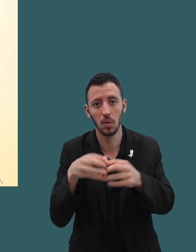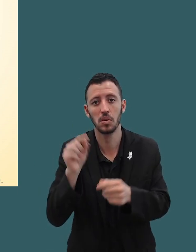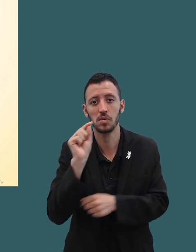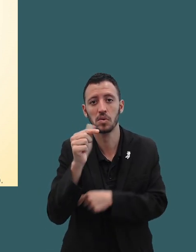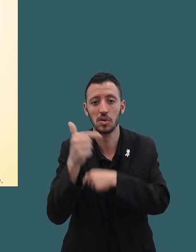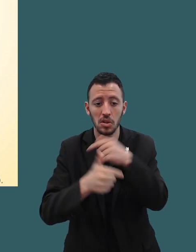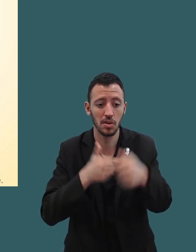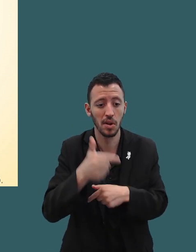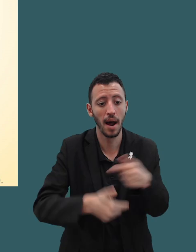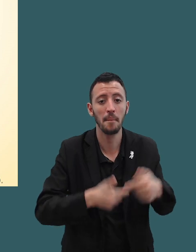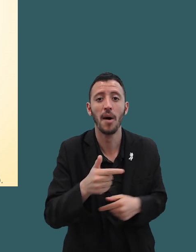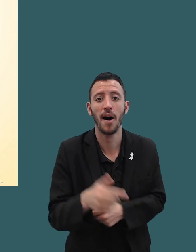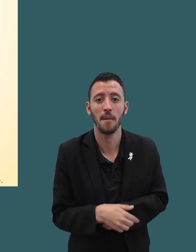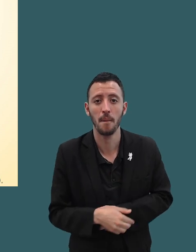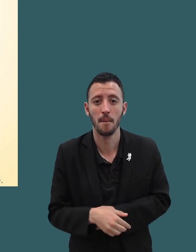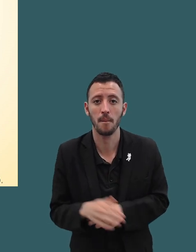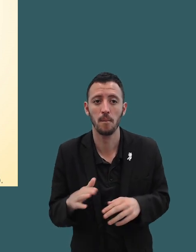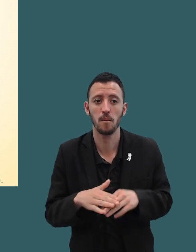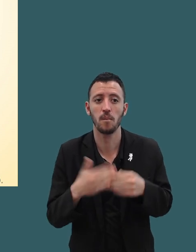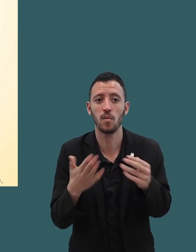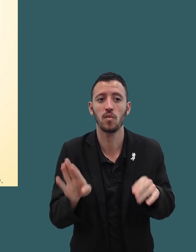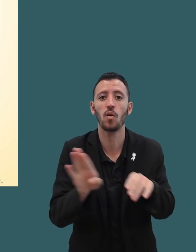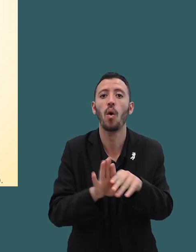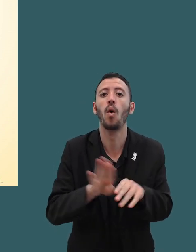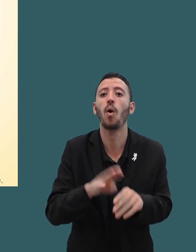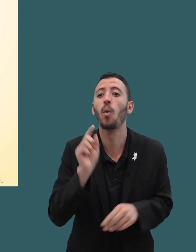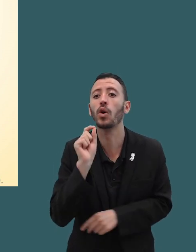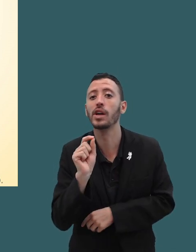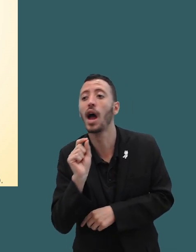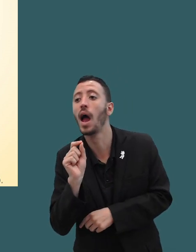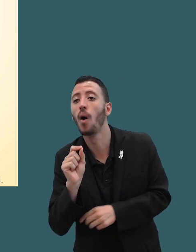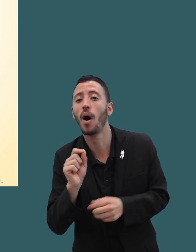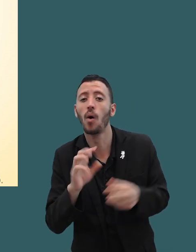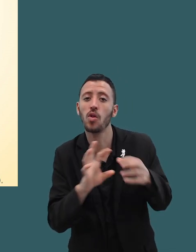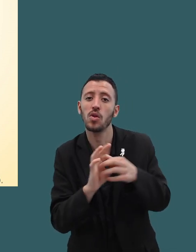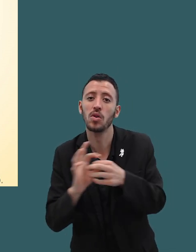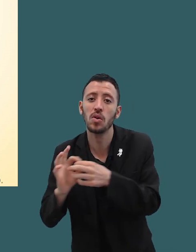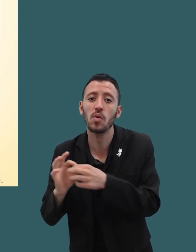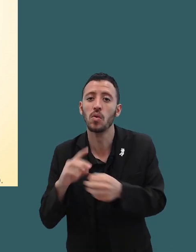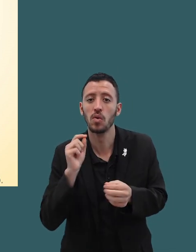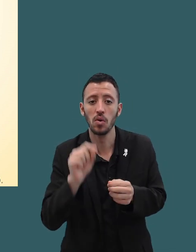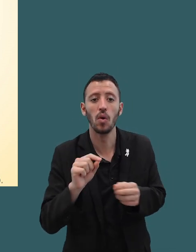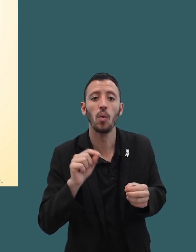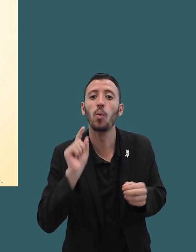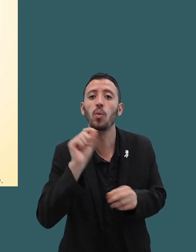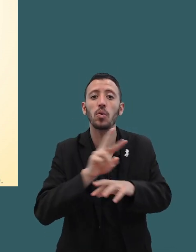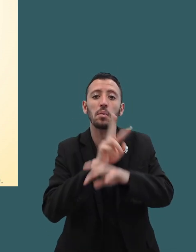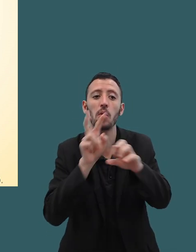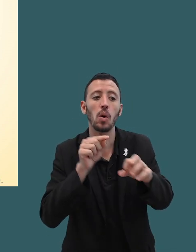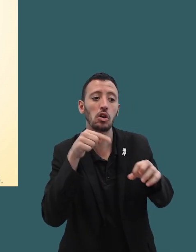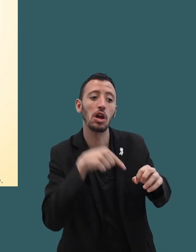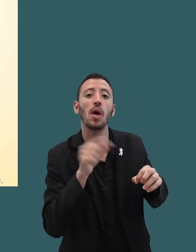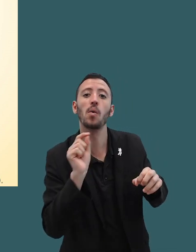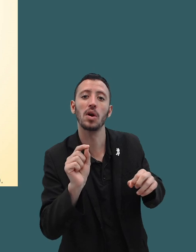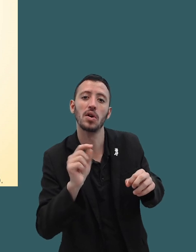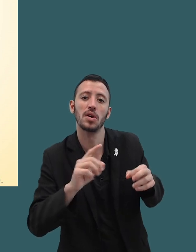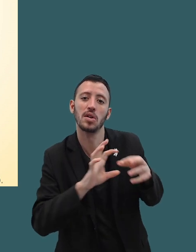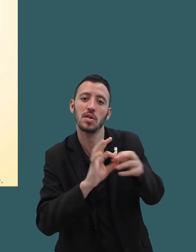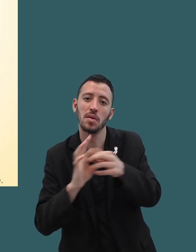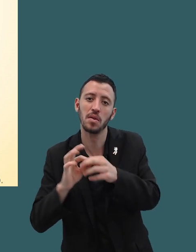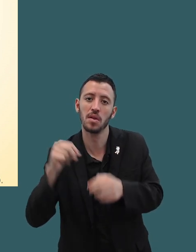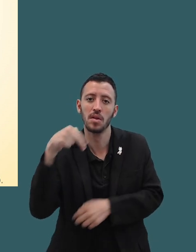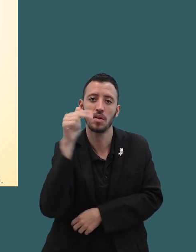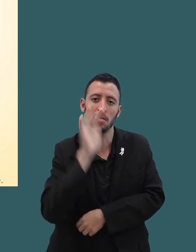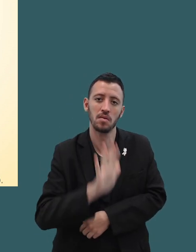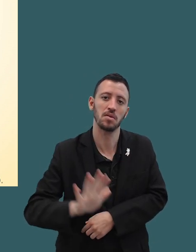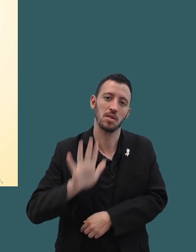o que trabalho é esse, o que são mesmo as Olimpíadas, o que é uma Olimpíada Nacional. Então, você tinha também